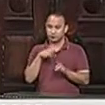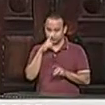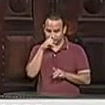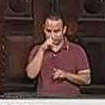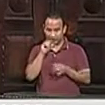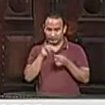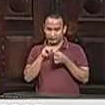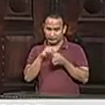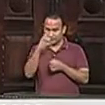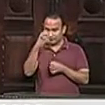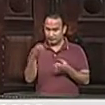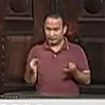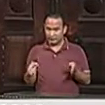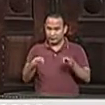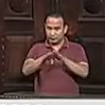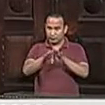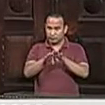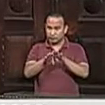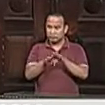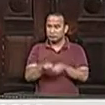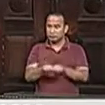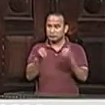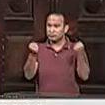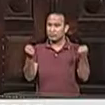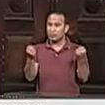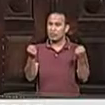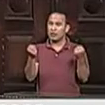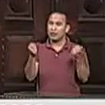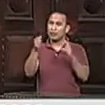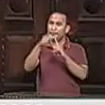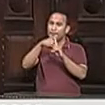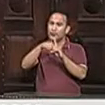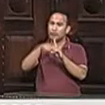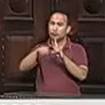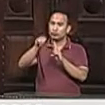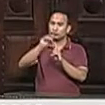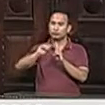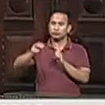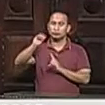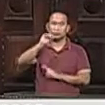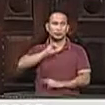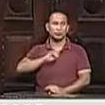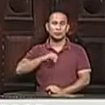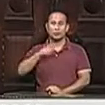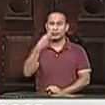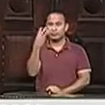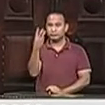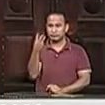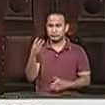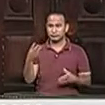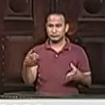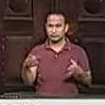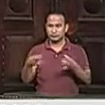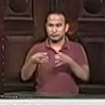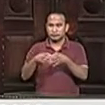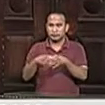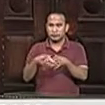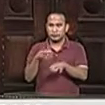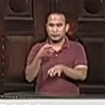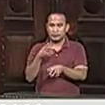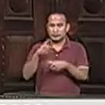de fechar no término do mês de outubro. Trata-se de 3 equipamentos